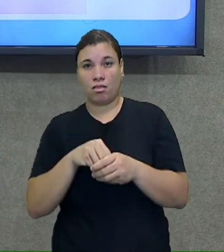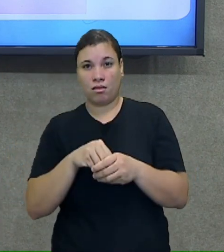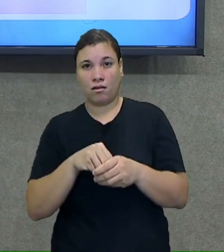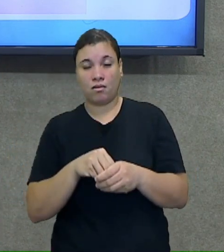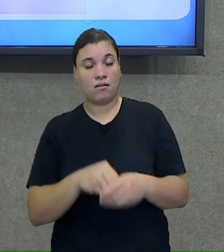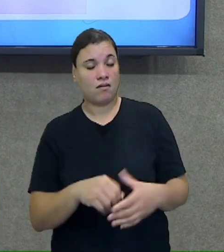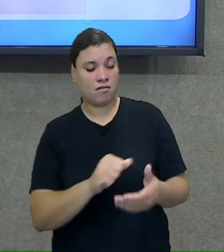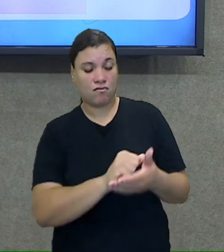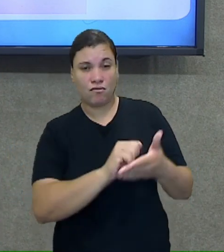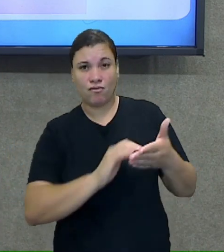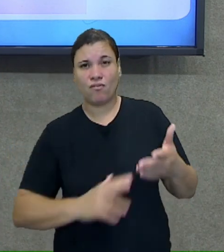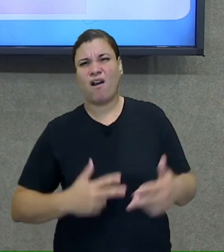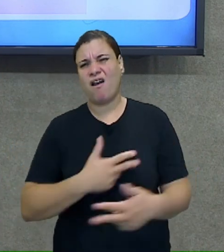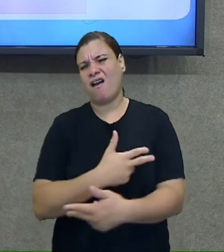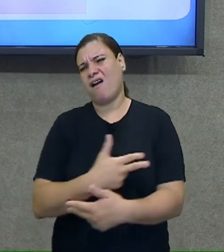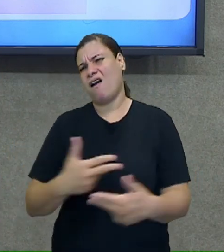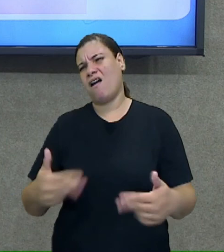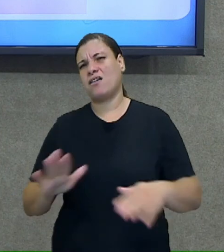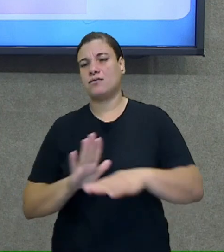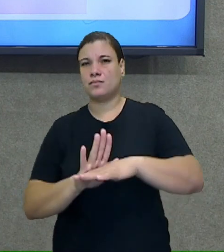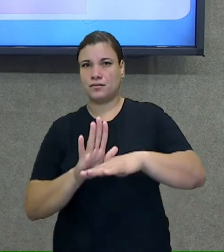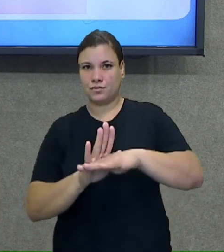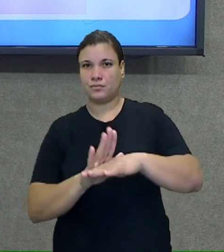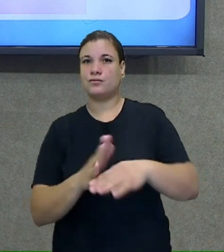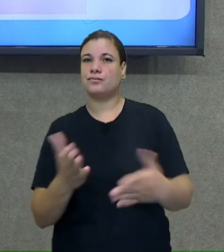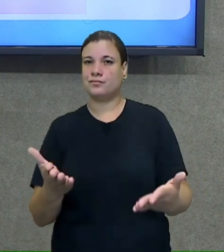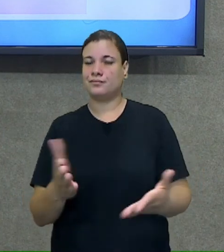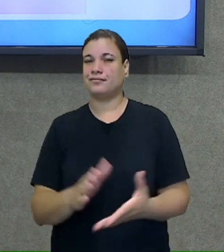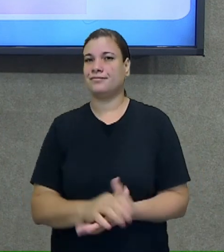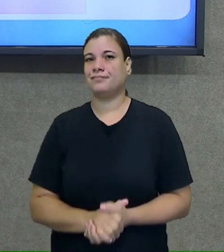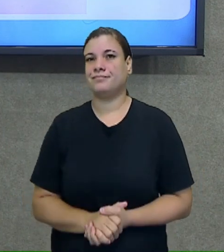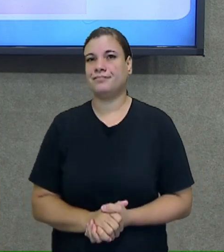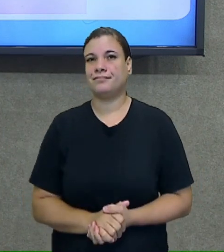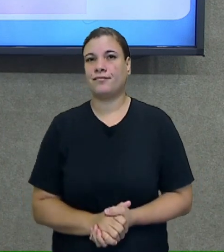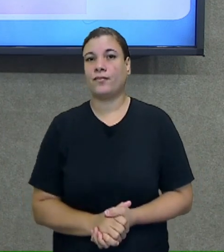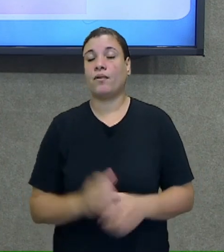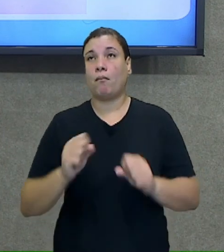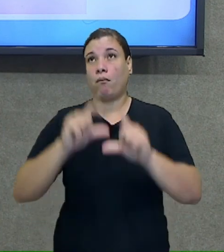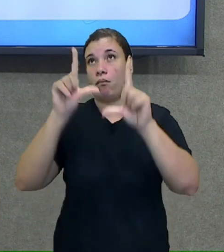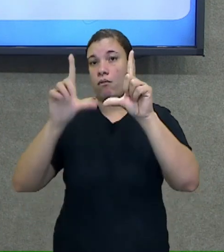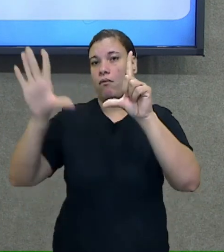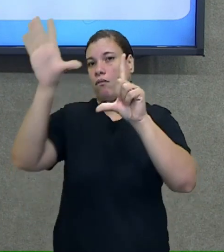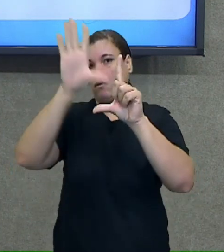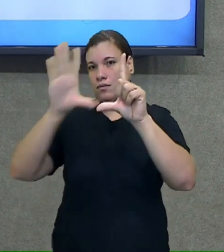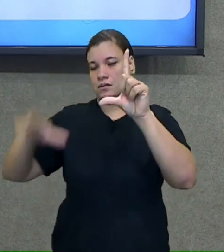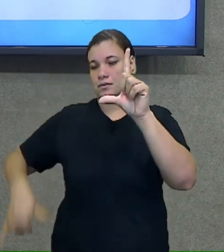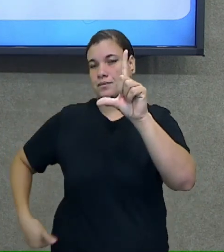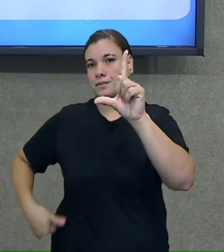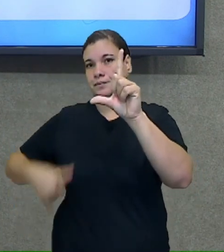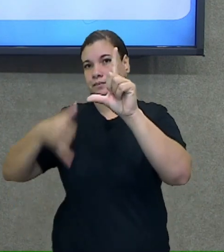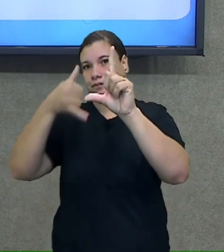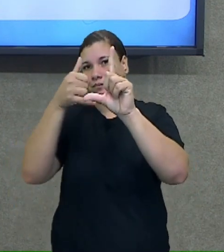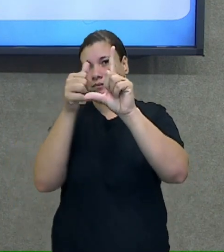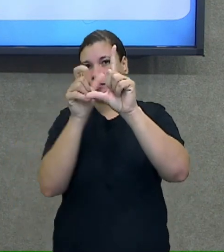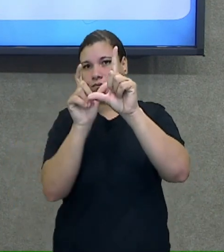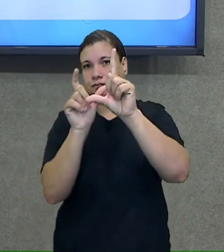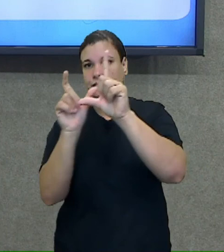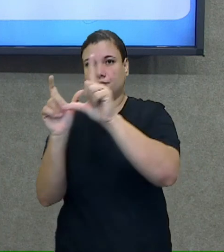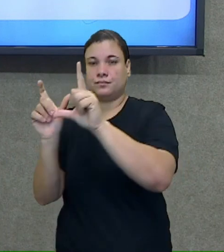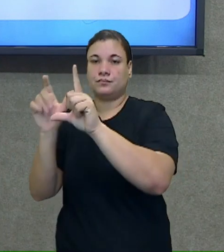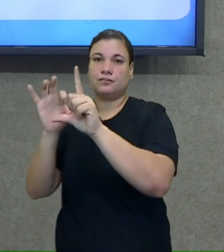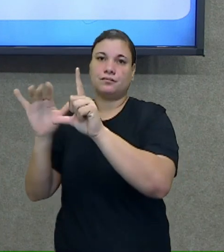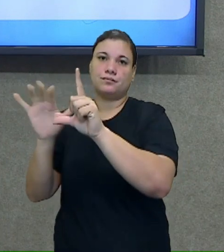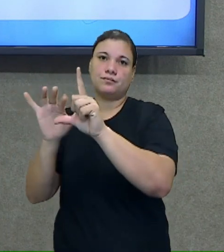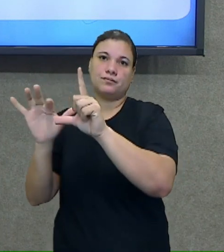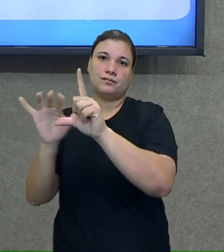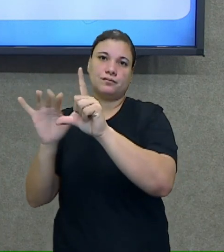smedgv.com/aluno, que lá vocês encontrarão mais atividades relacionadas ao tema de hoje. E para acessar a nossa plataforma SMedGV, basta